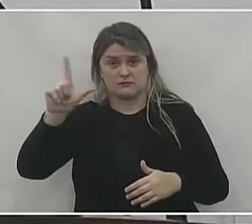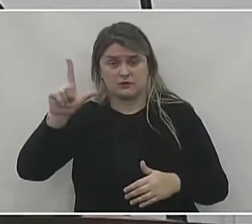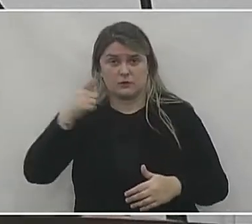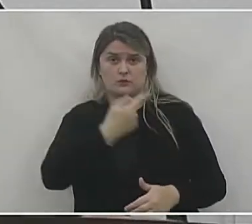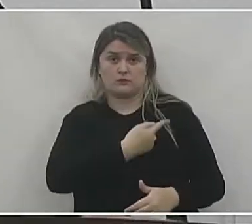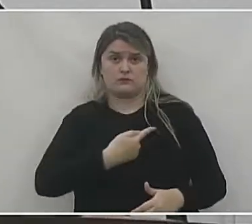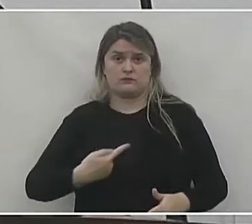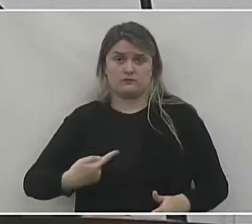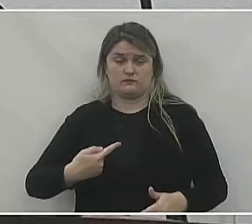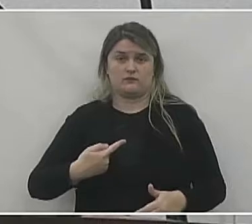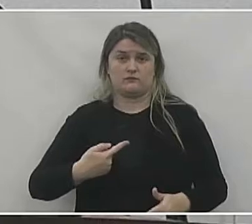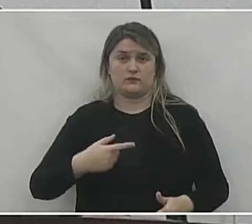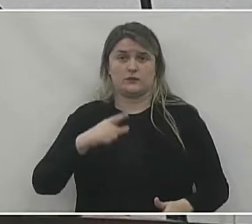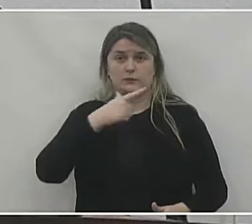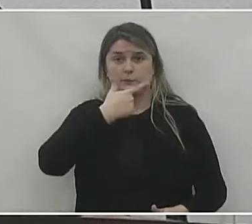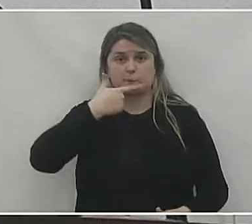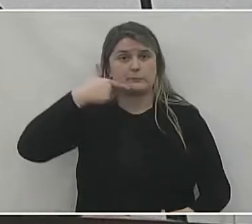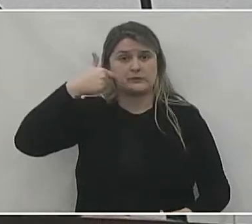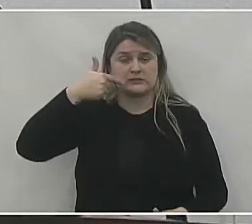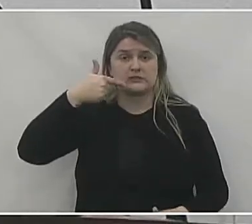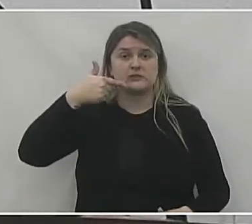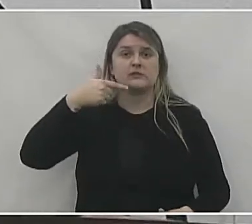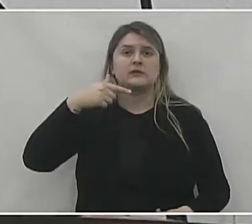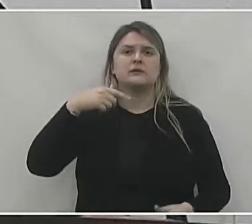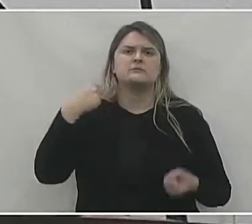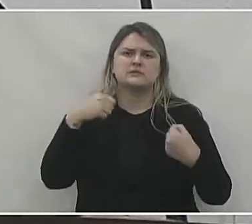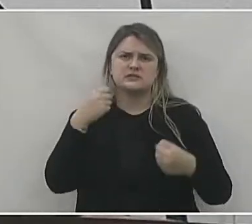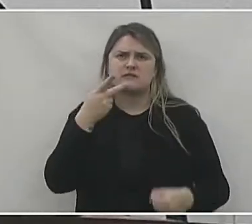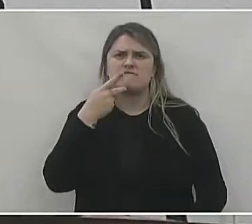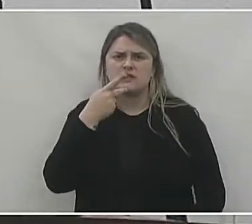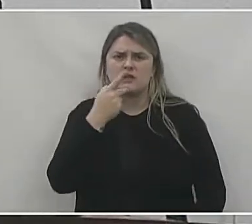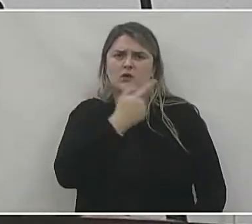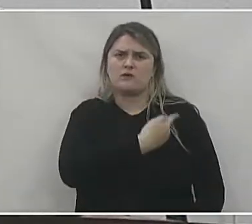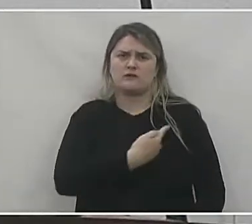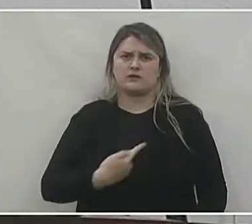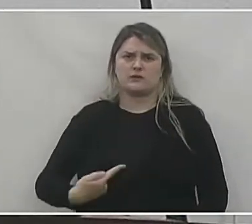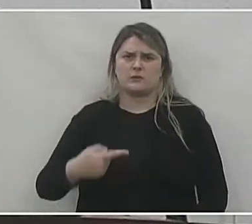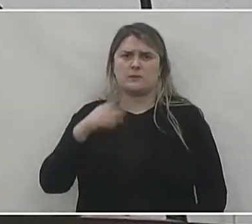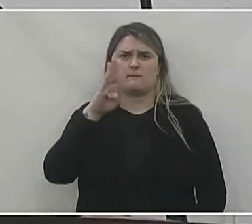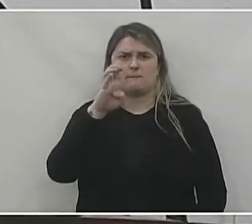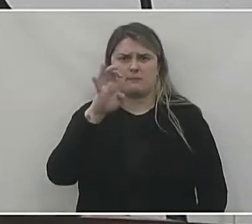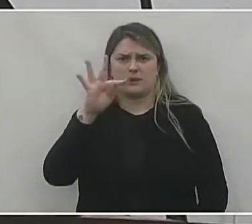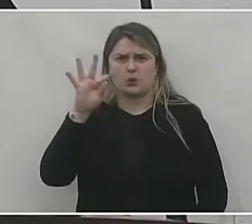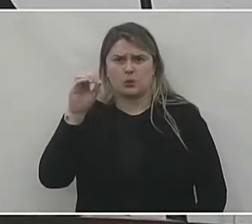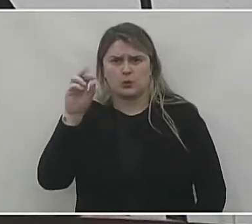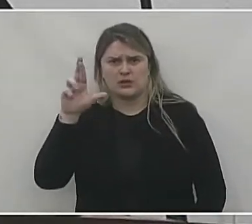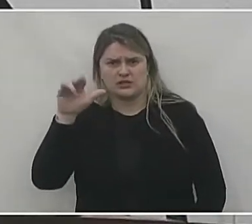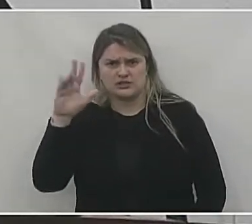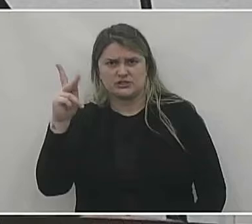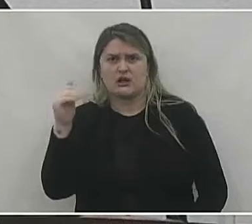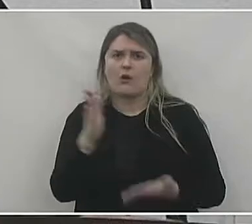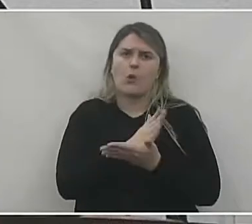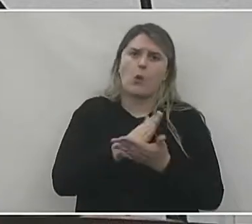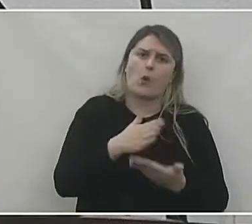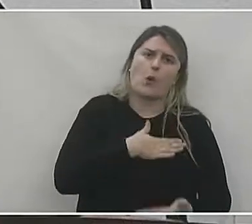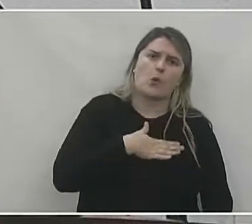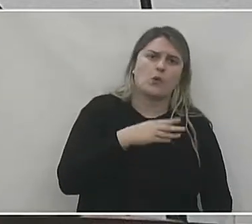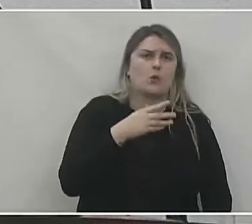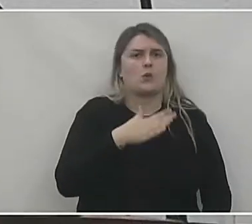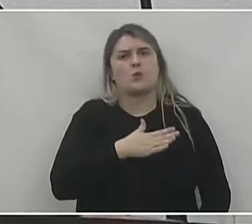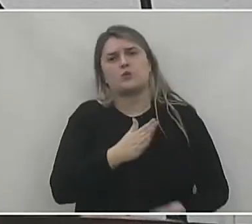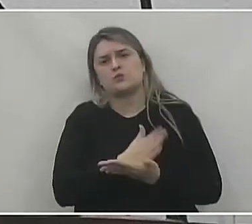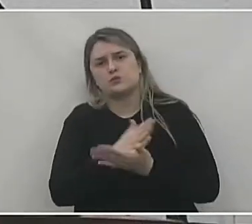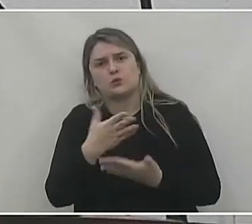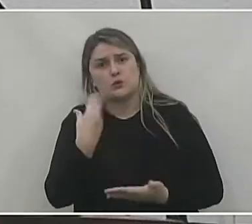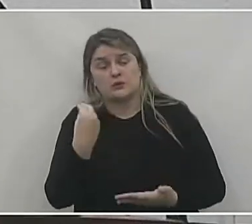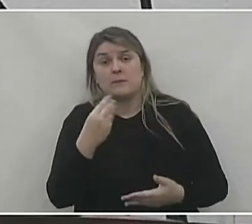Beto Richa, e tem que ser citado o nome do governador Beto Richa, quer alguns gostem, outros não gostem, mas o